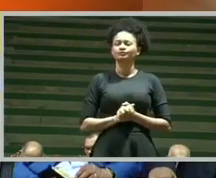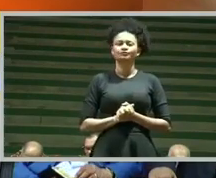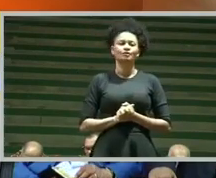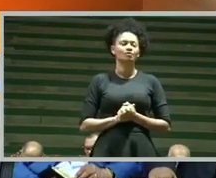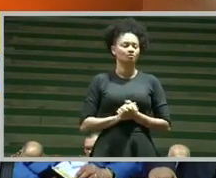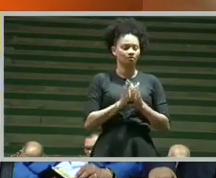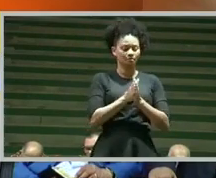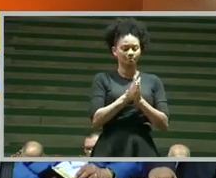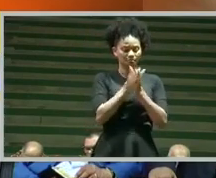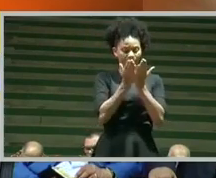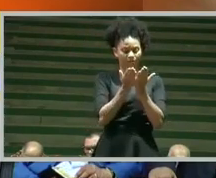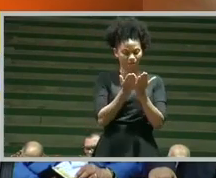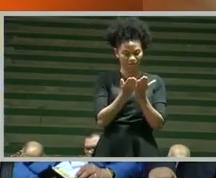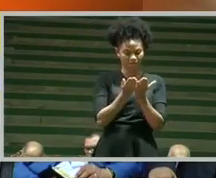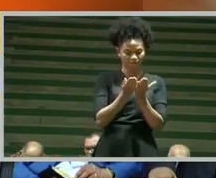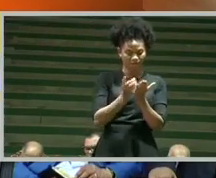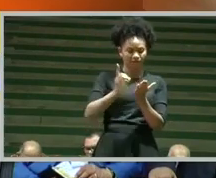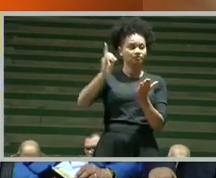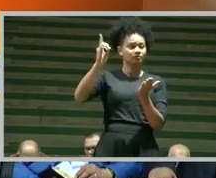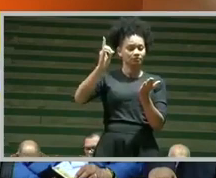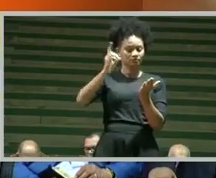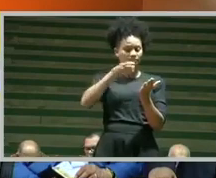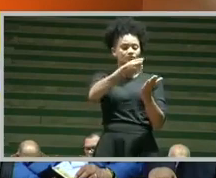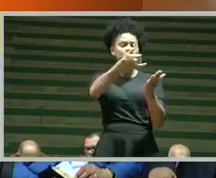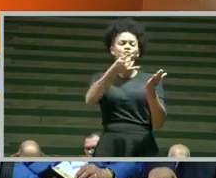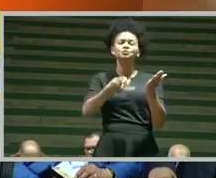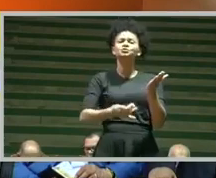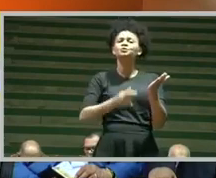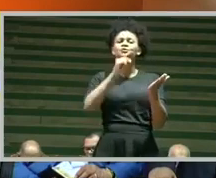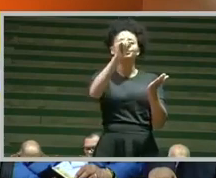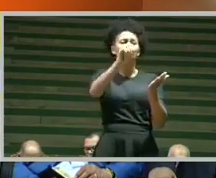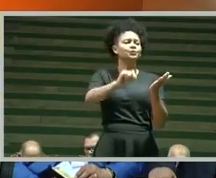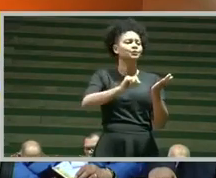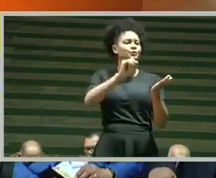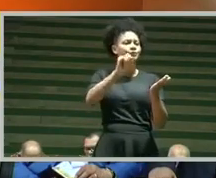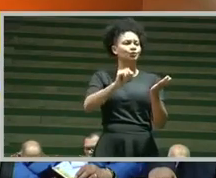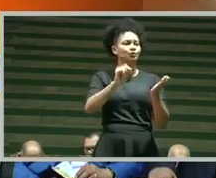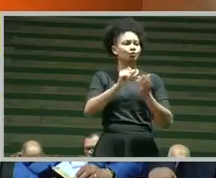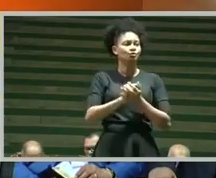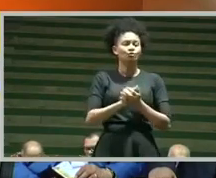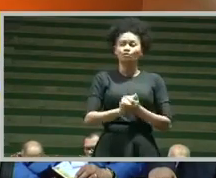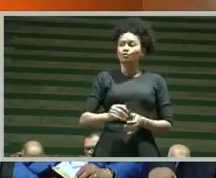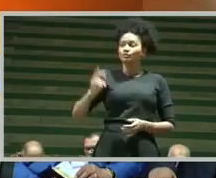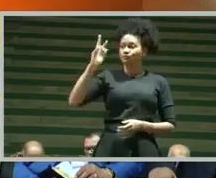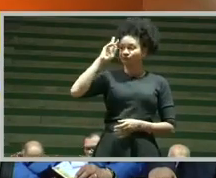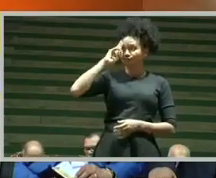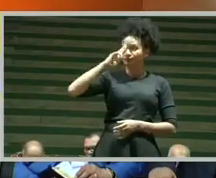A palavra do Senhor nos diz assim, irmãos: quando o Senhor